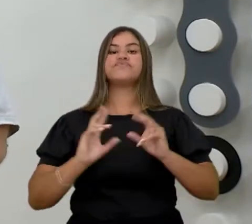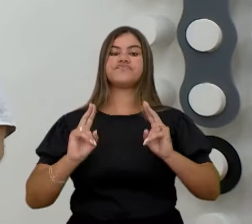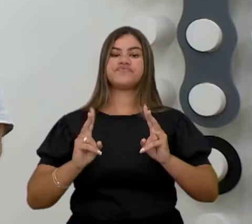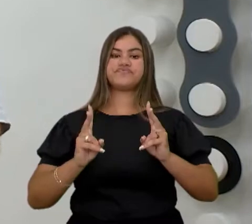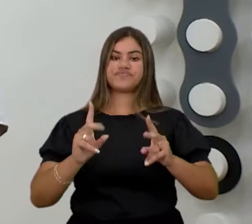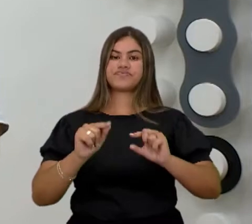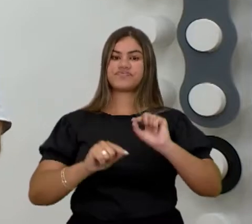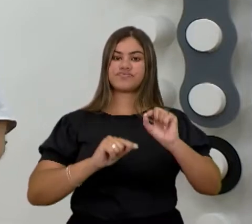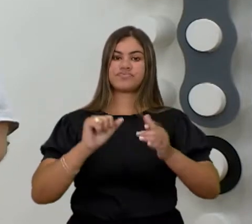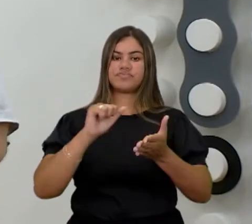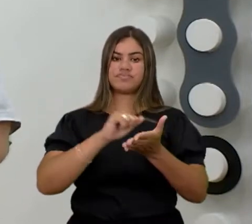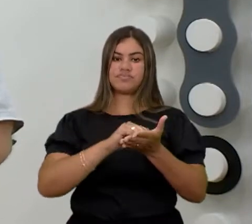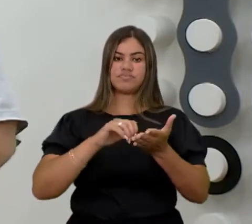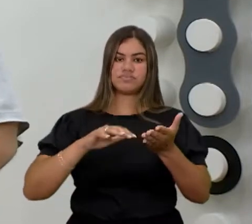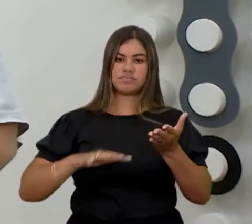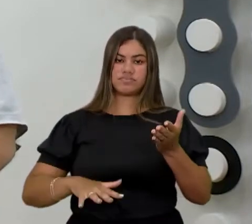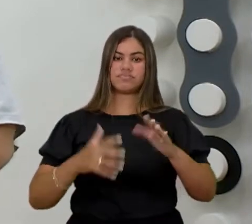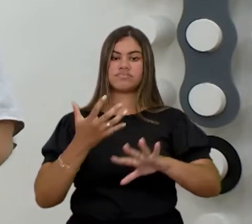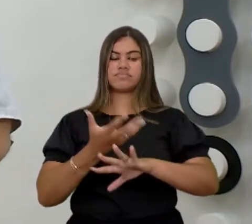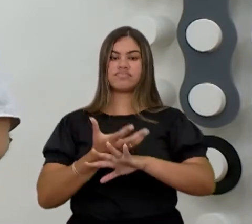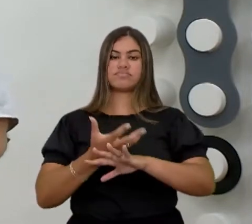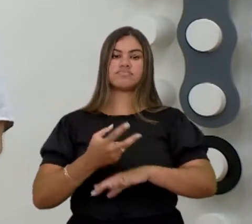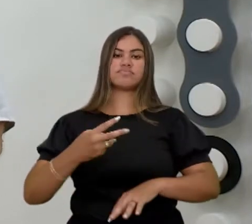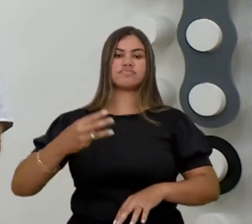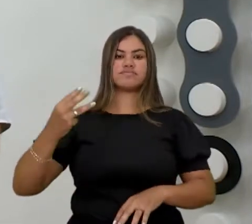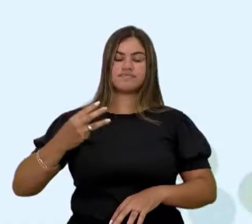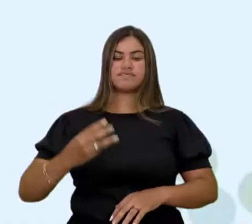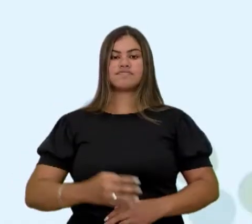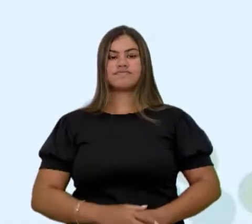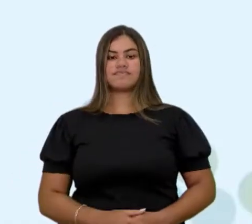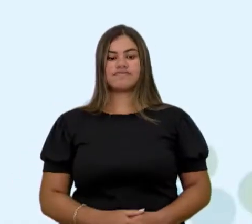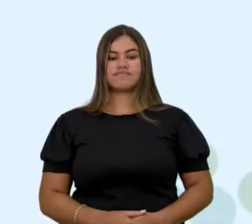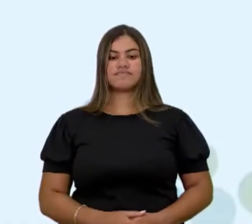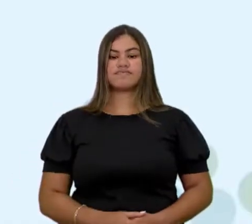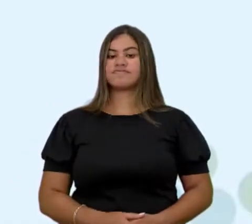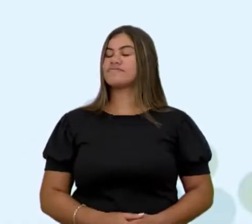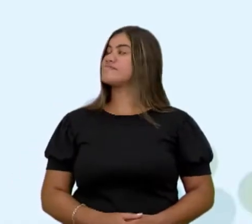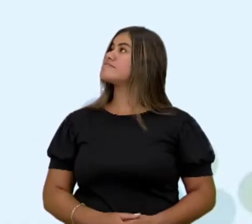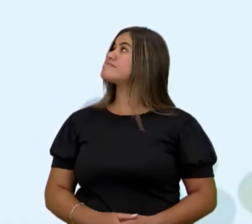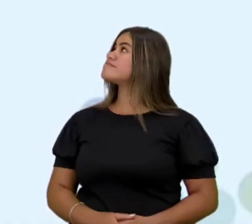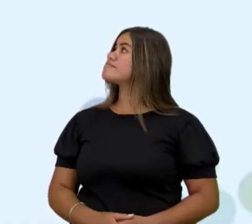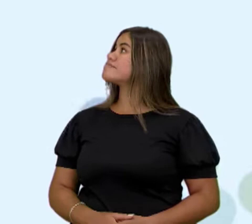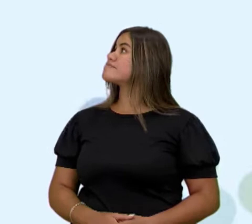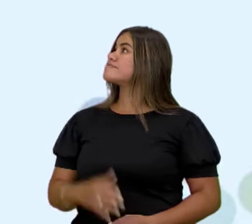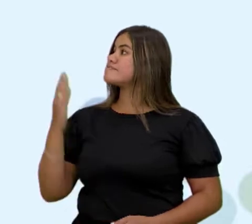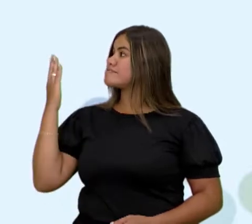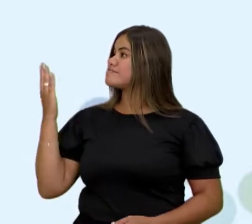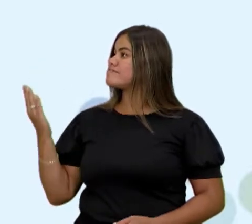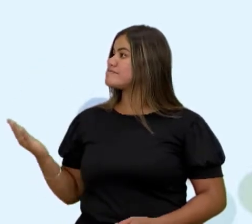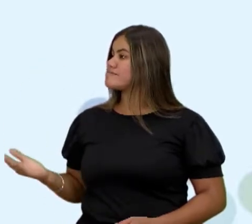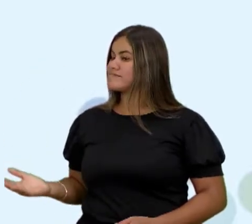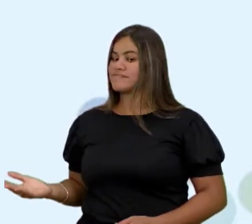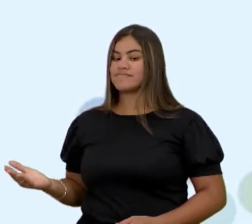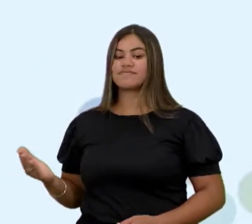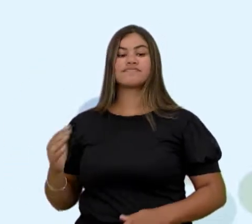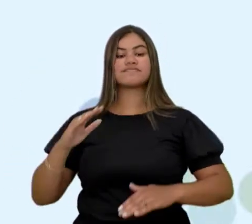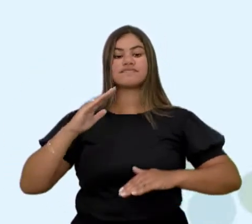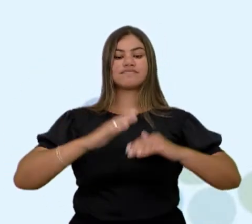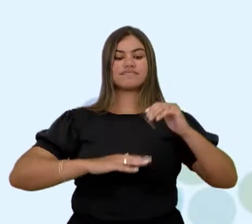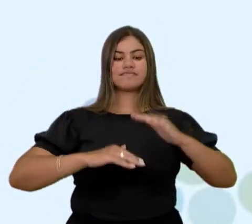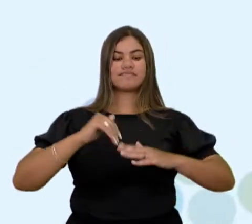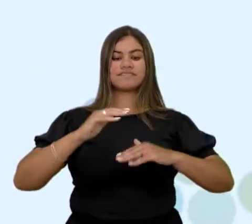essa primeira atividade desse componente 3. Põe na tela, por gentileza, para a gente ver aí as habilidades, está aí, ó, tempo geológico da